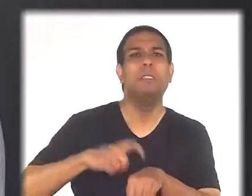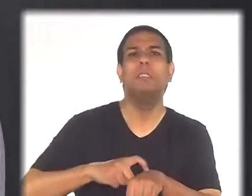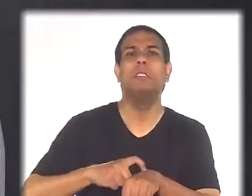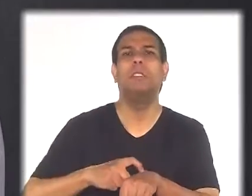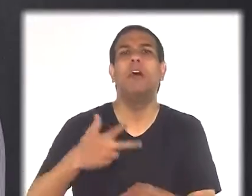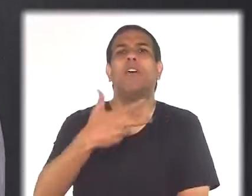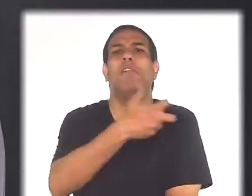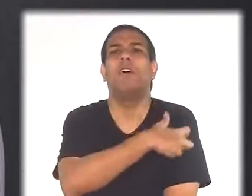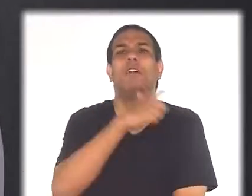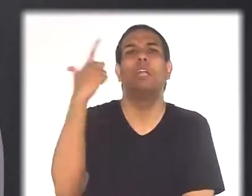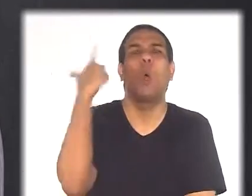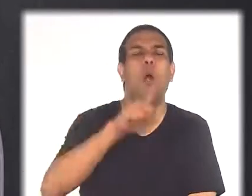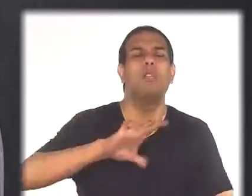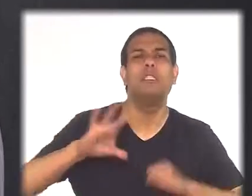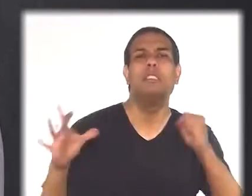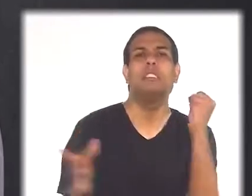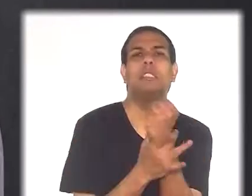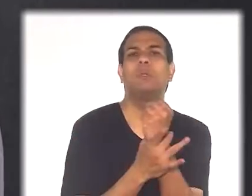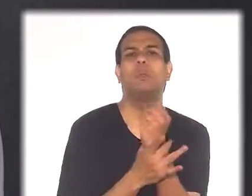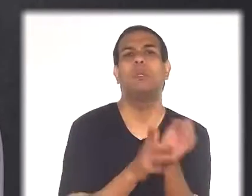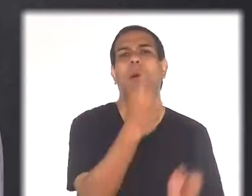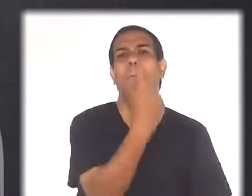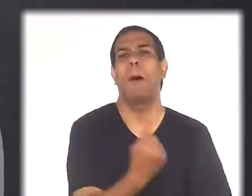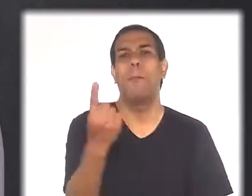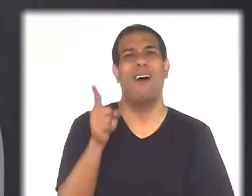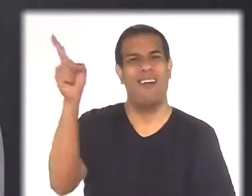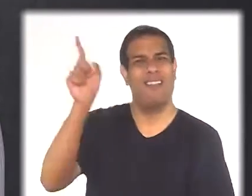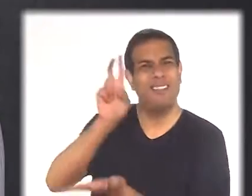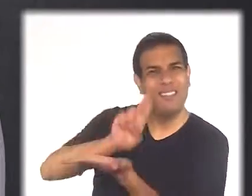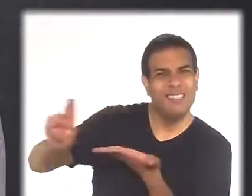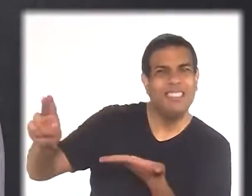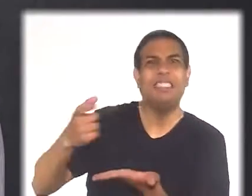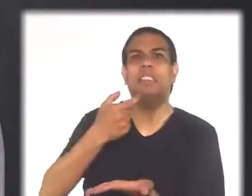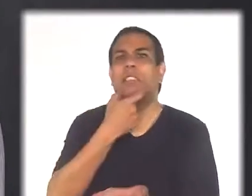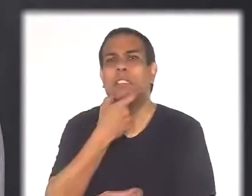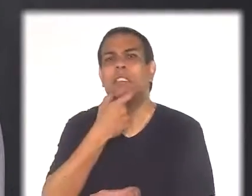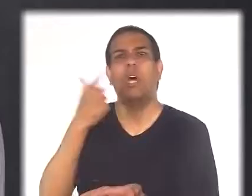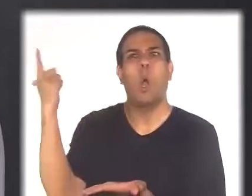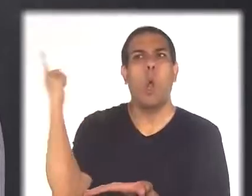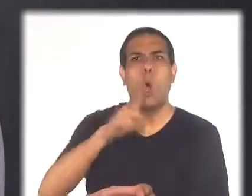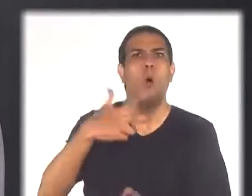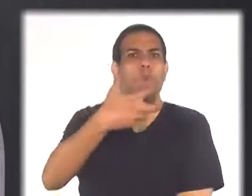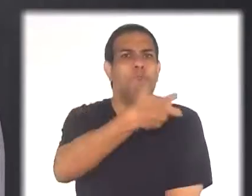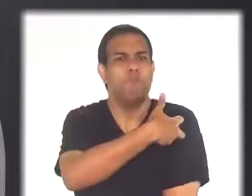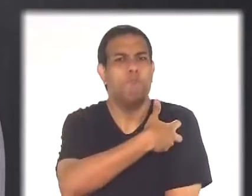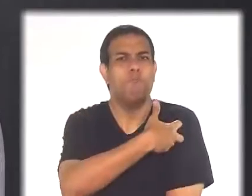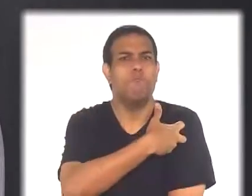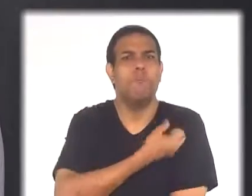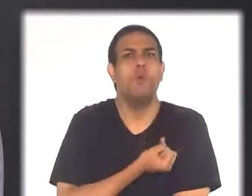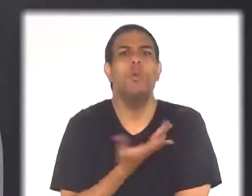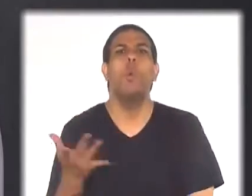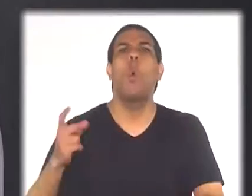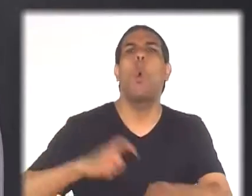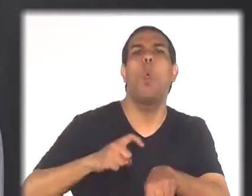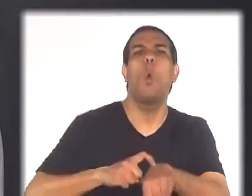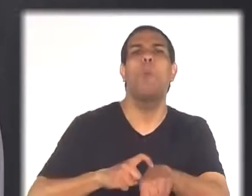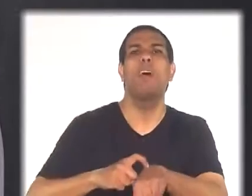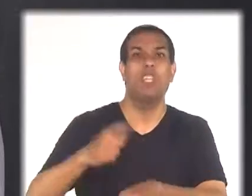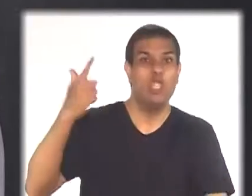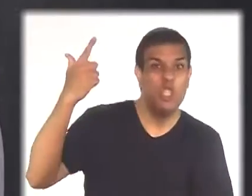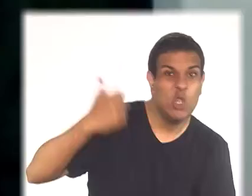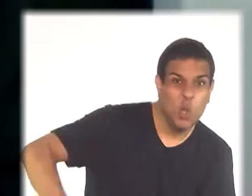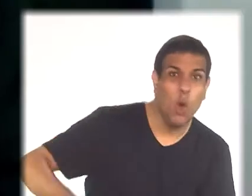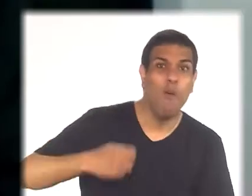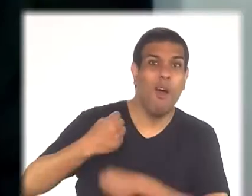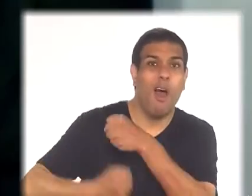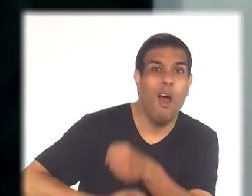é o período de duração que uma vacina pode deixar, essa, por exemplo, de Oxford, a pessoa que a toma, ela ficará imune?